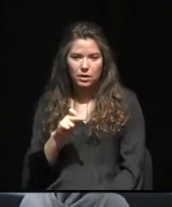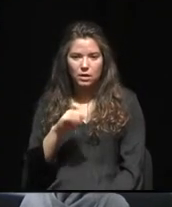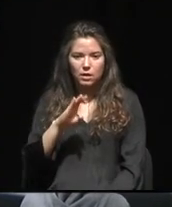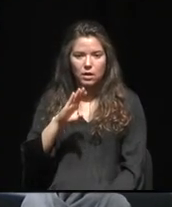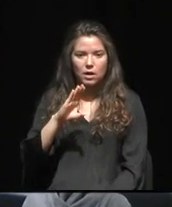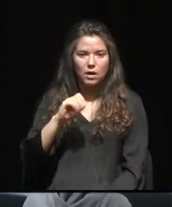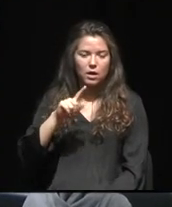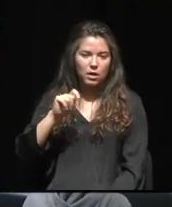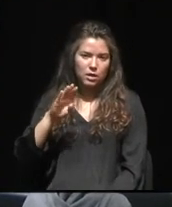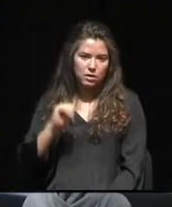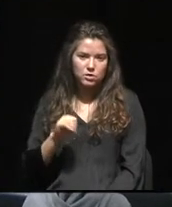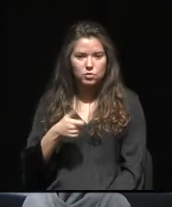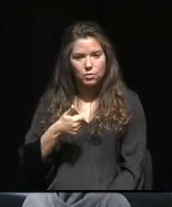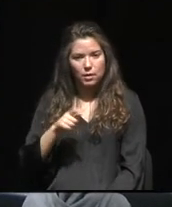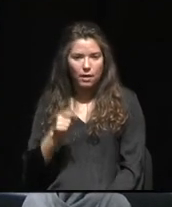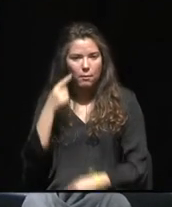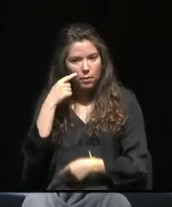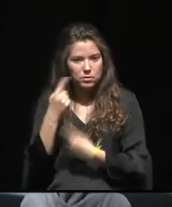apresentar o